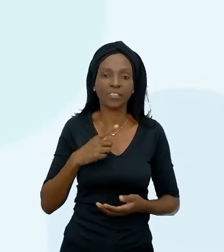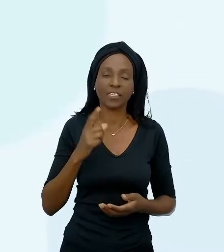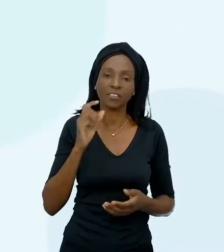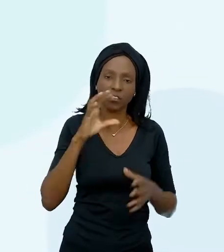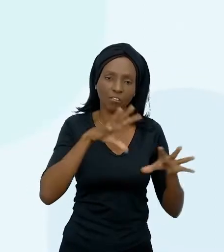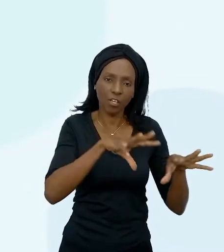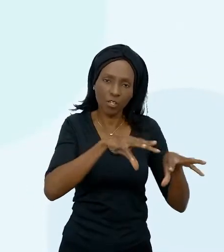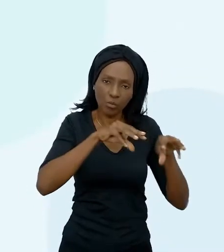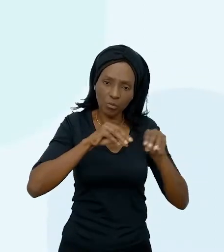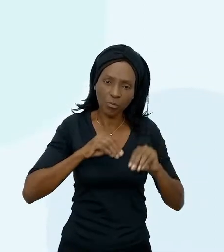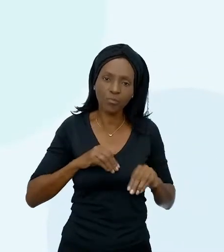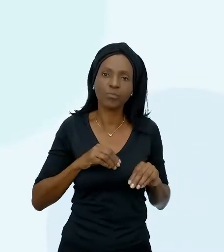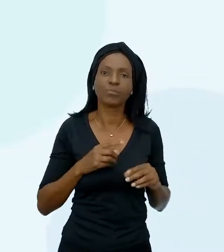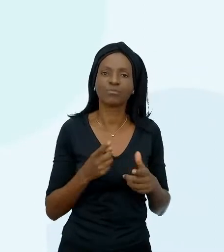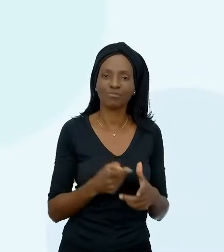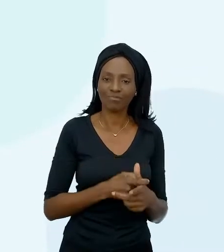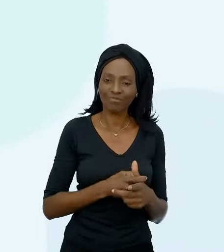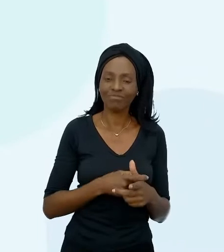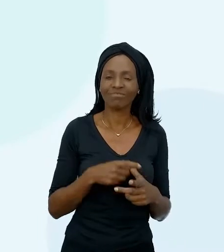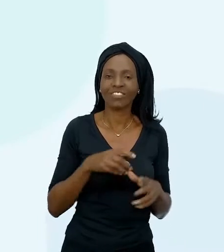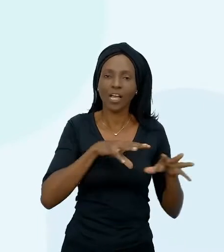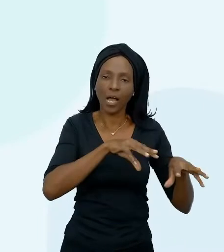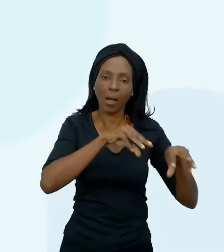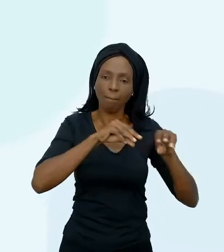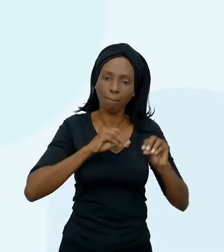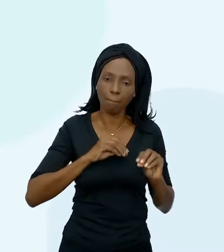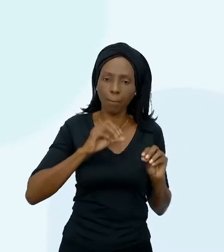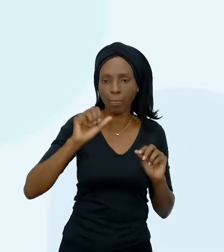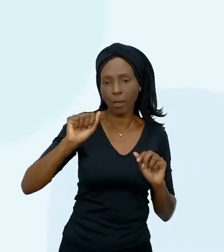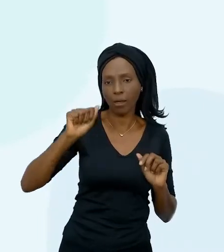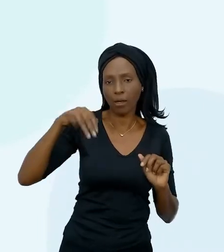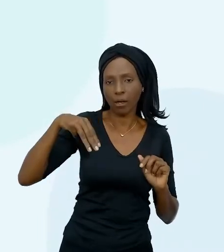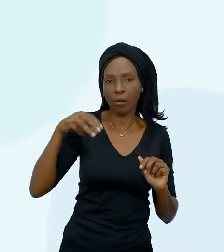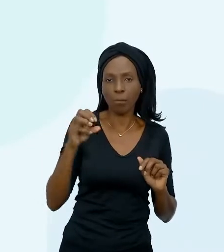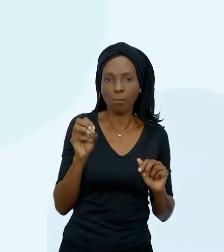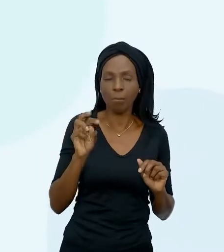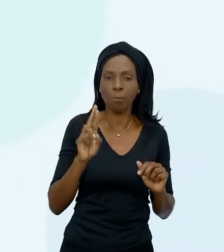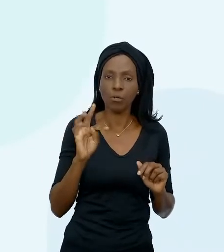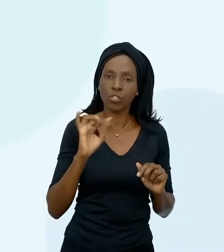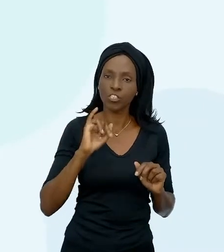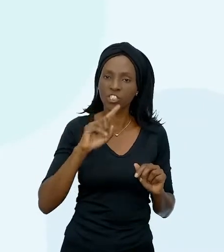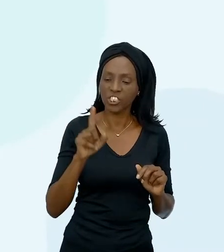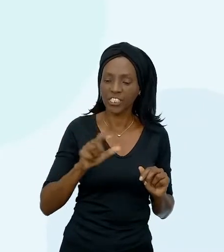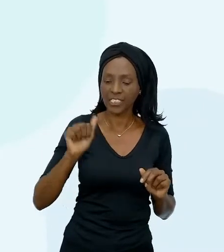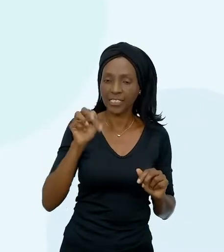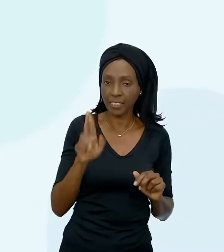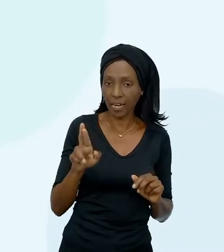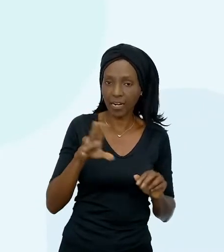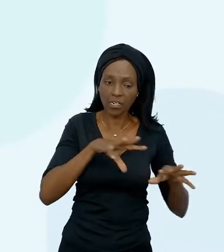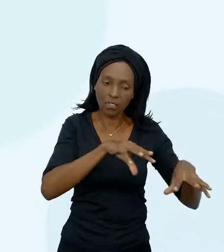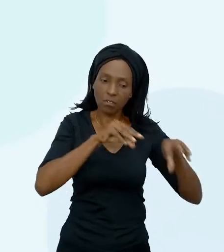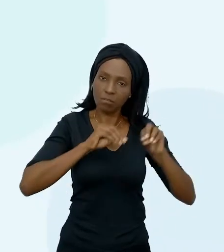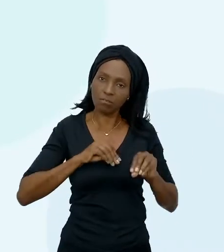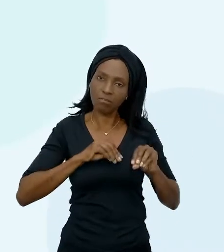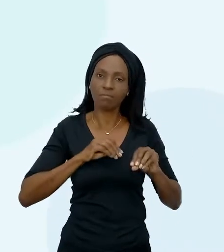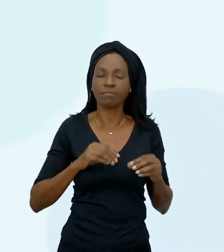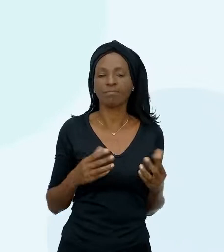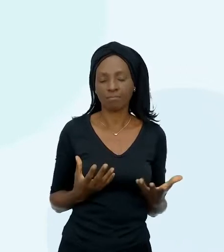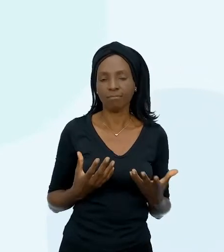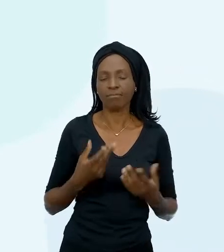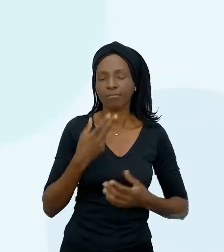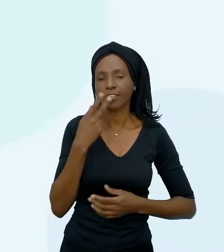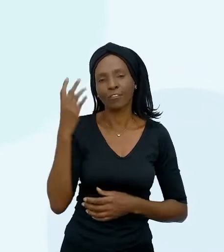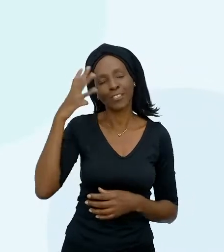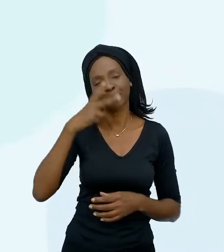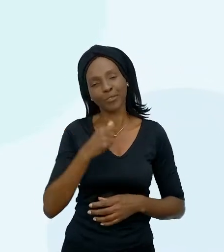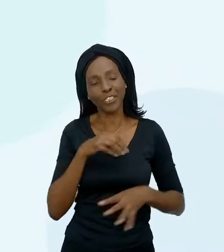essa dívida. É isso que é amortização, em miúdos aí, trocando em miúdos, mas falando